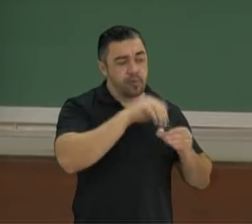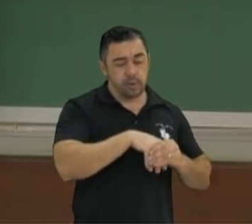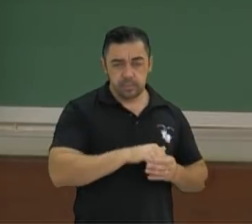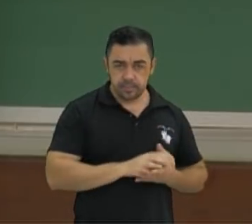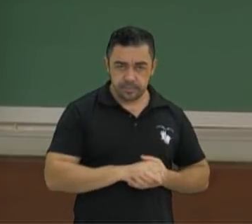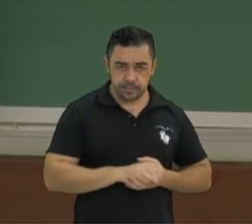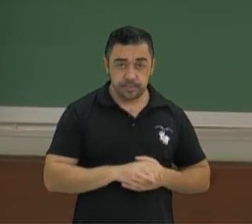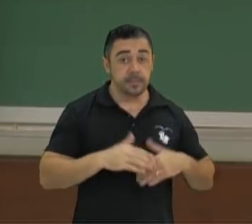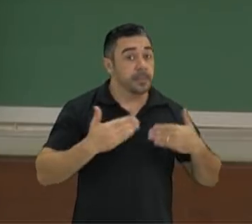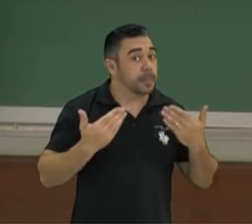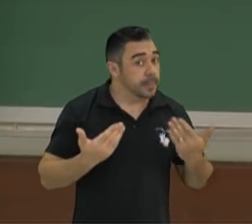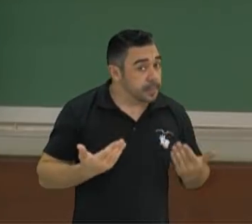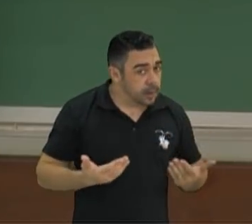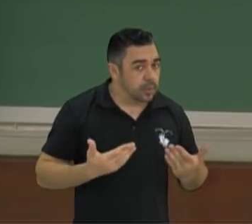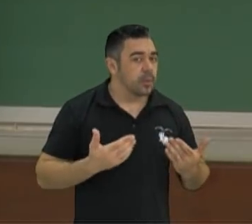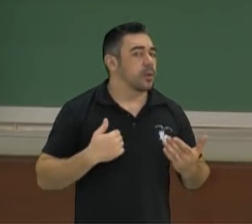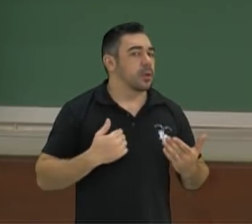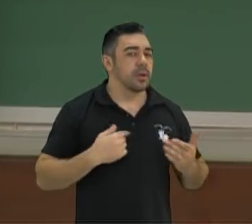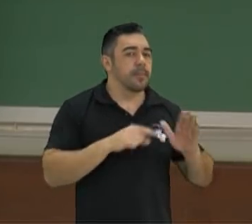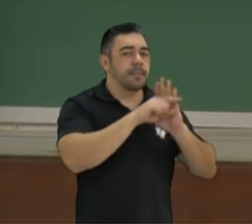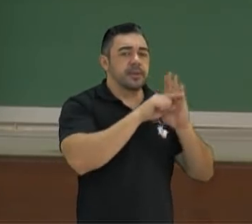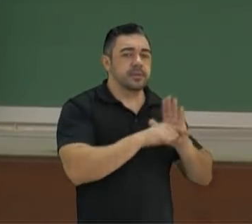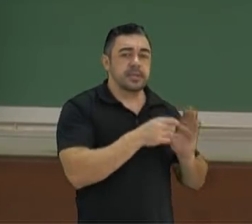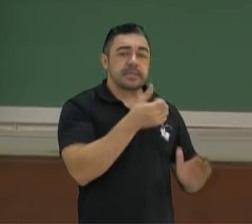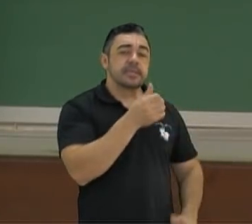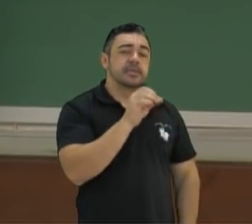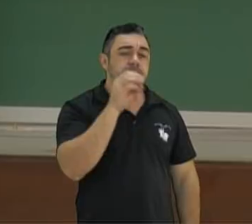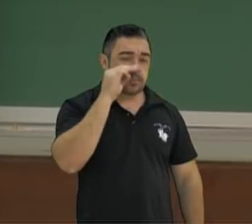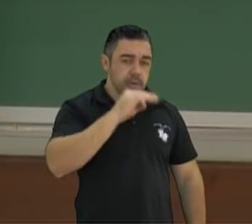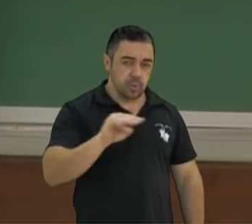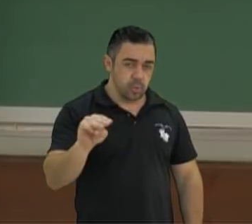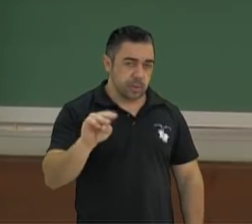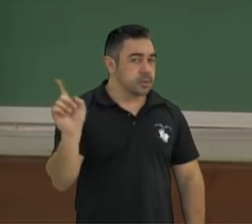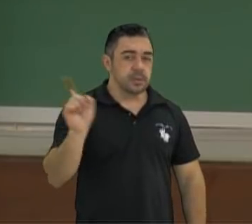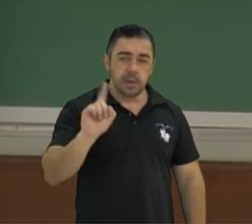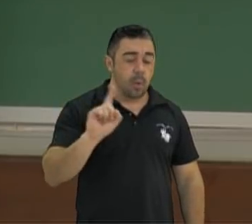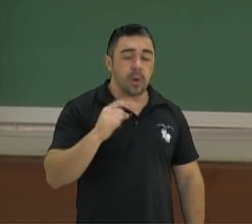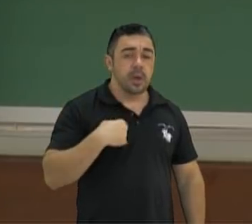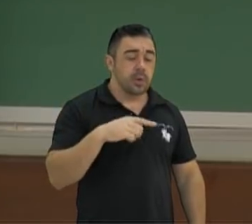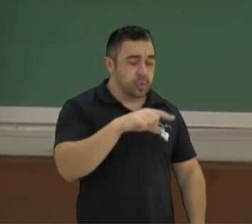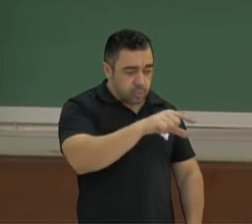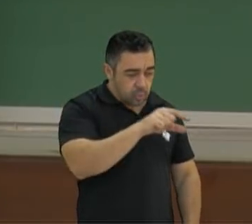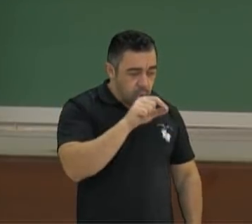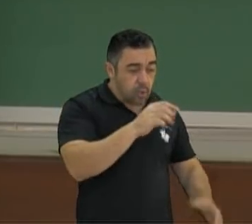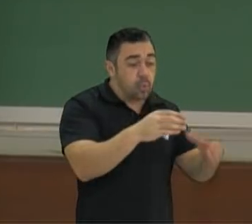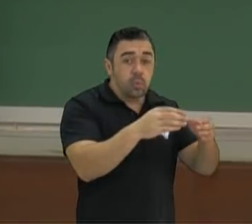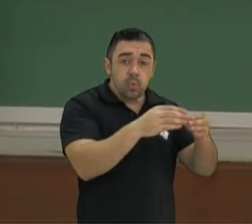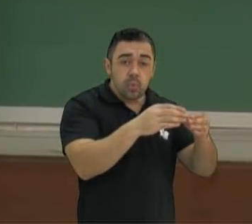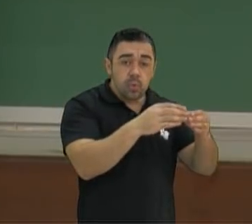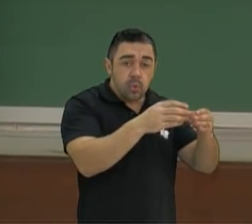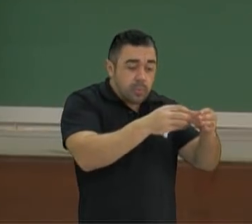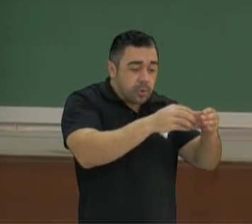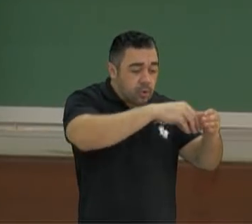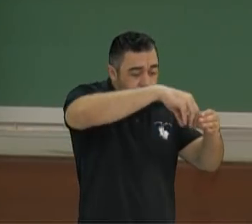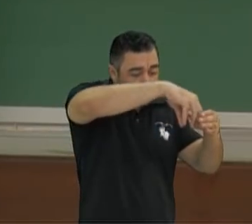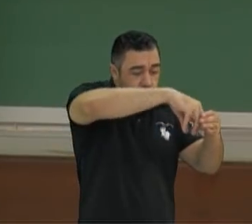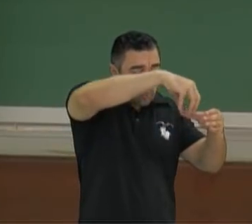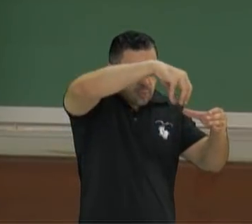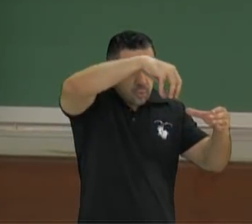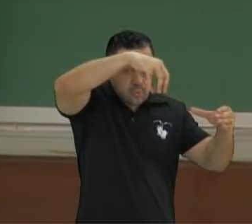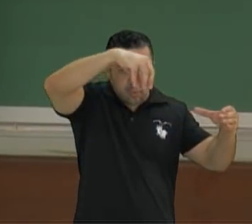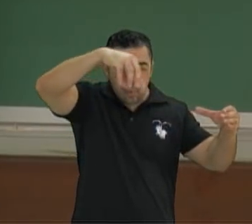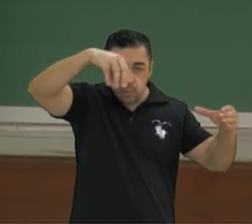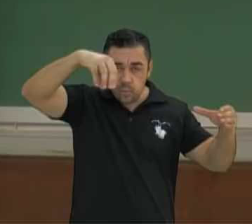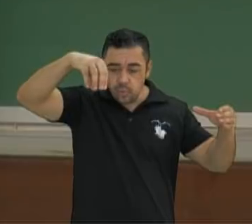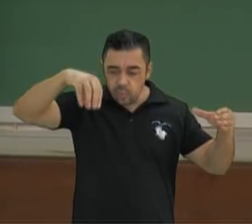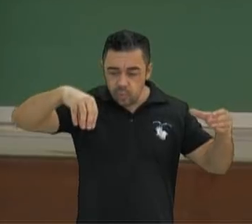candidato. Então, o que eu faço? Eu escolho uma parte, eu escolho uma quantidade de